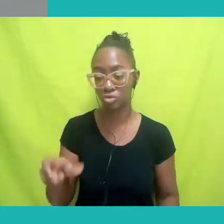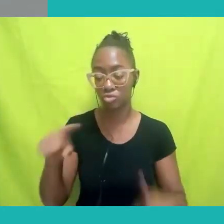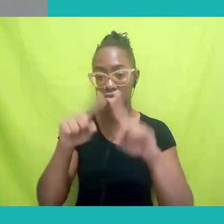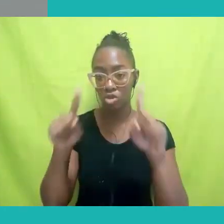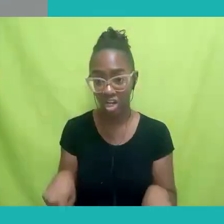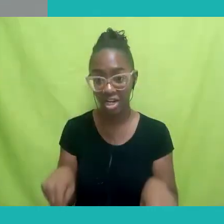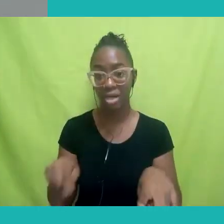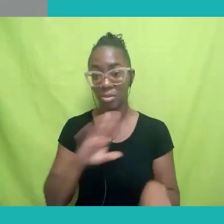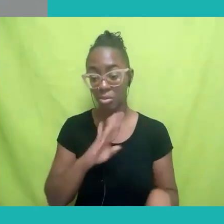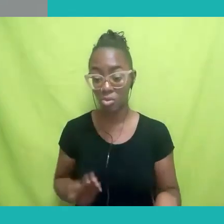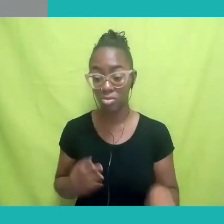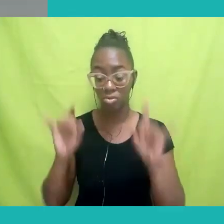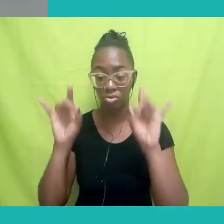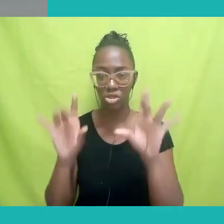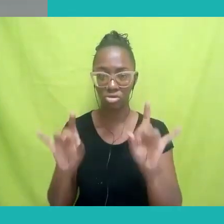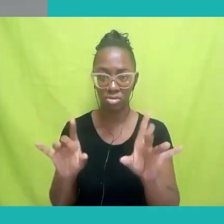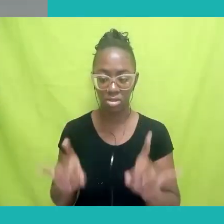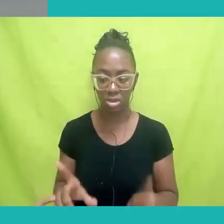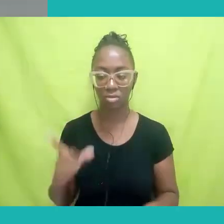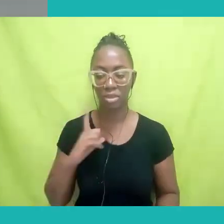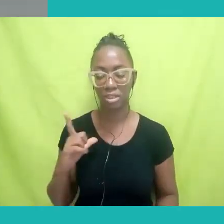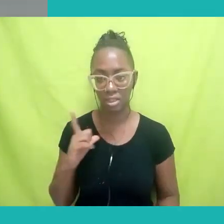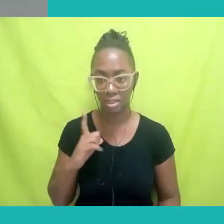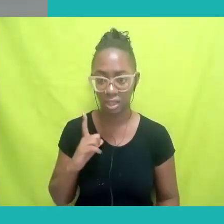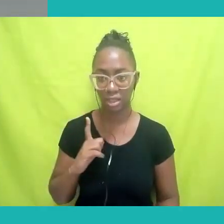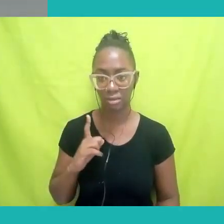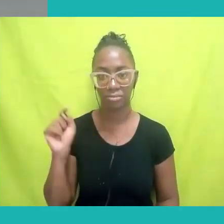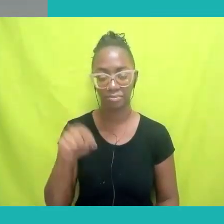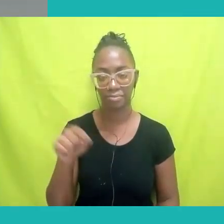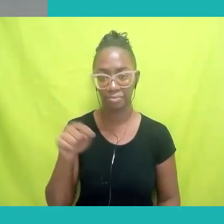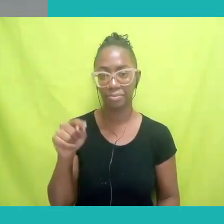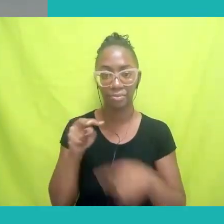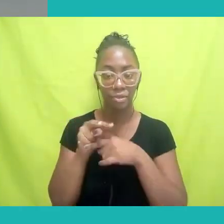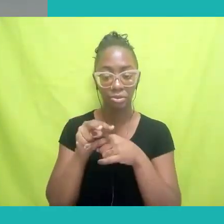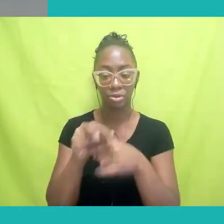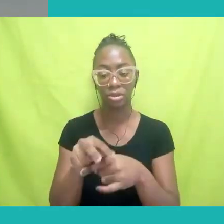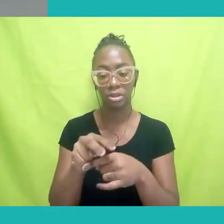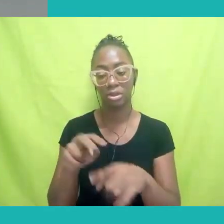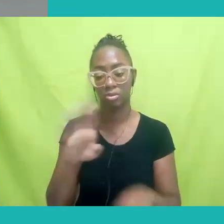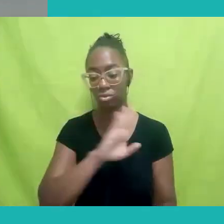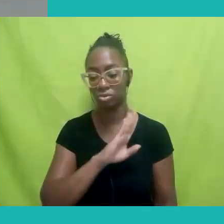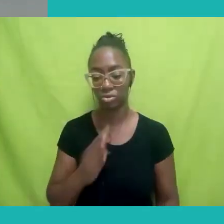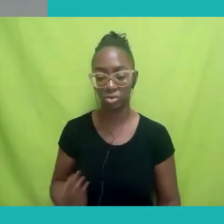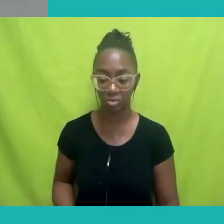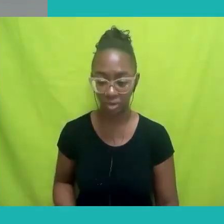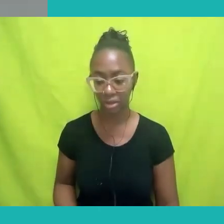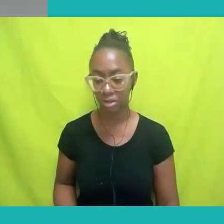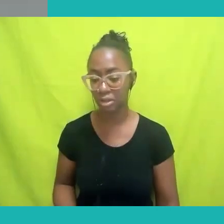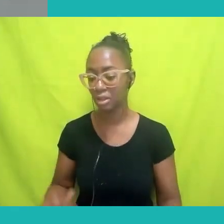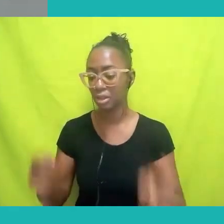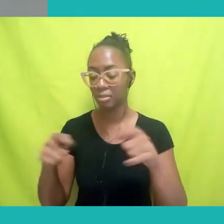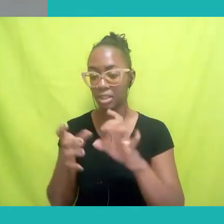especial, que tem, no âmbito da sua função, a proteção do Estado, o caráter da